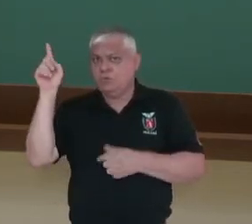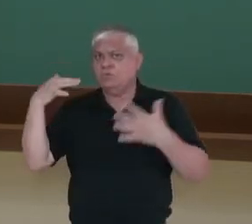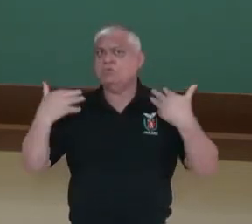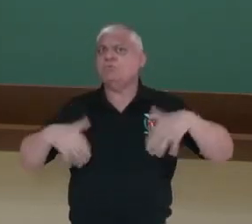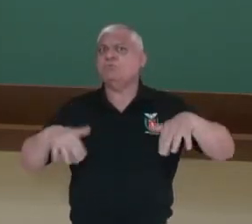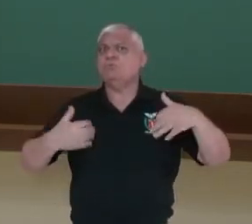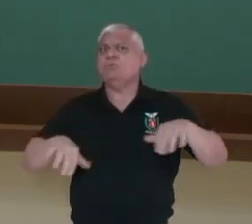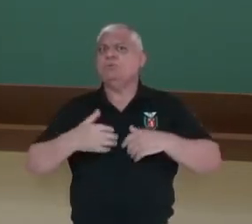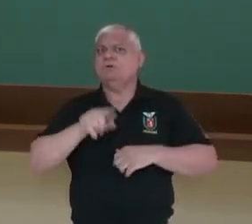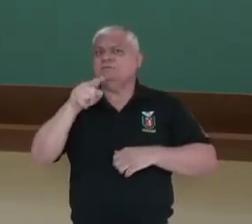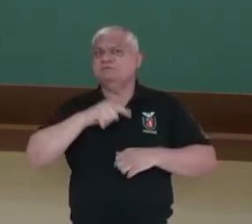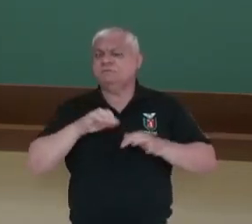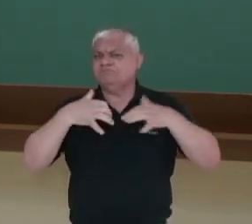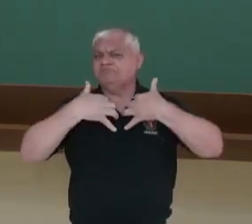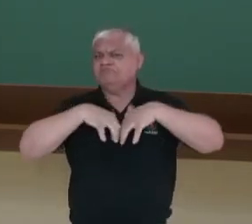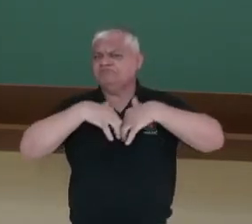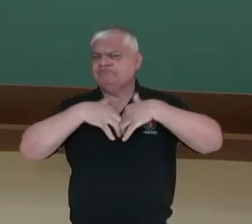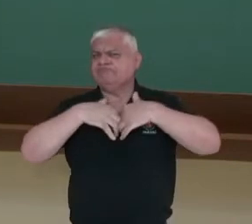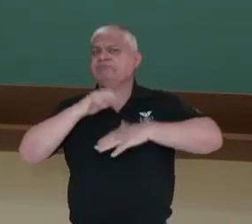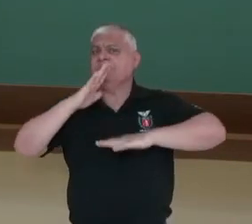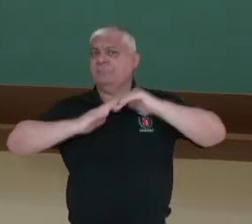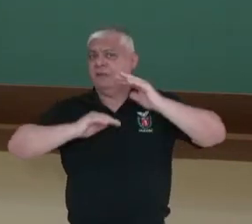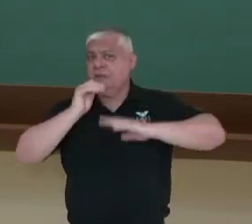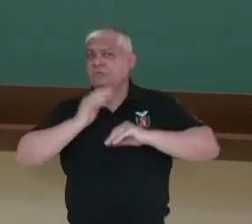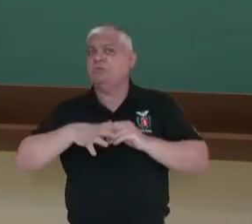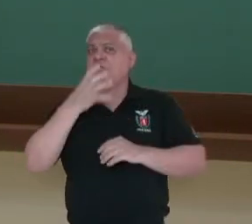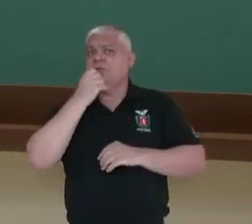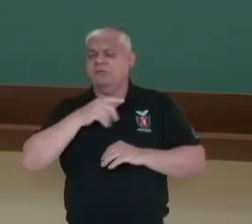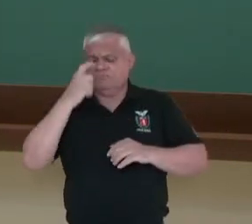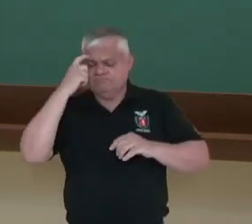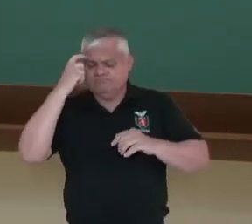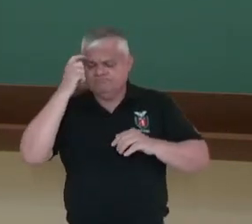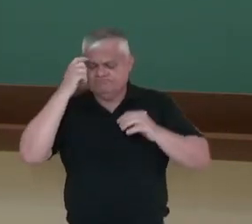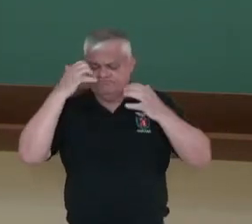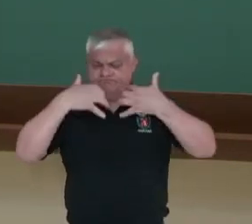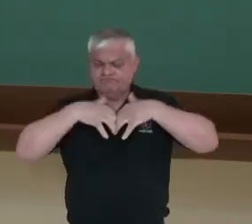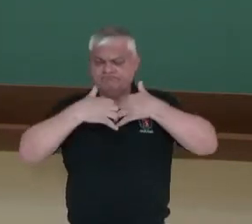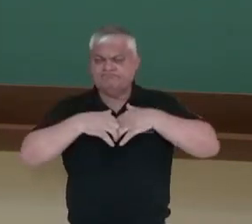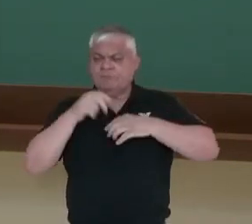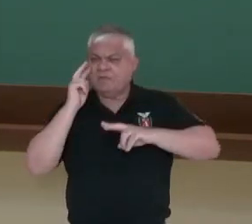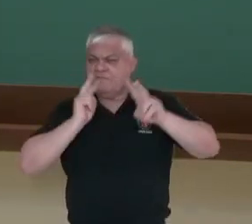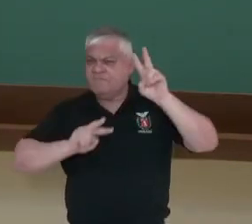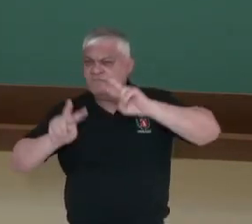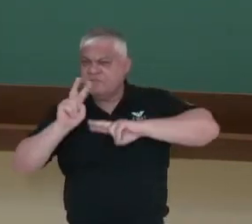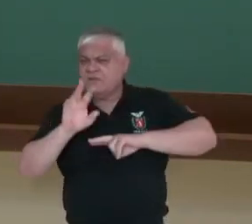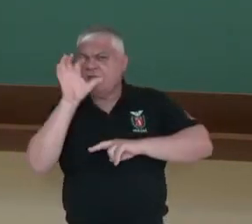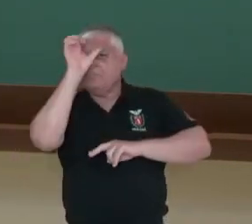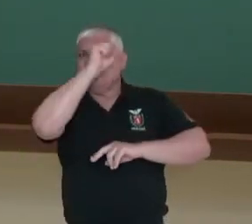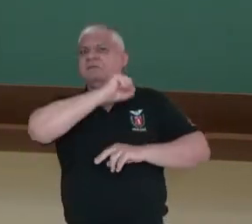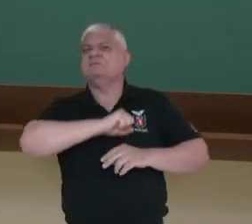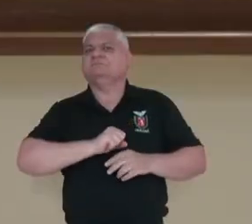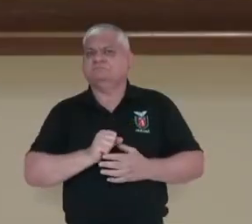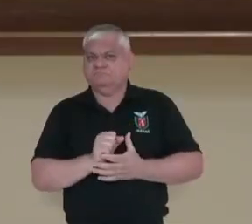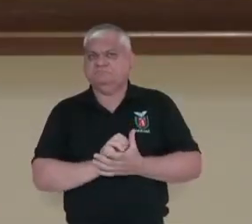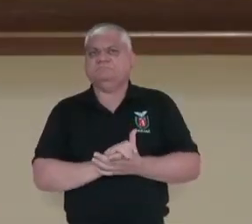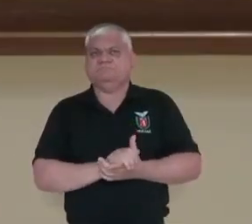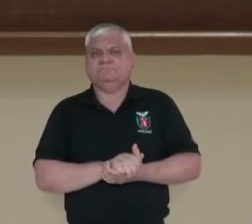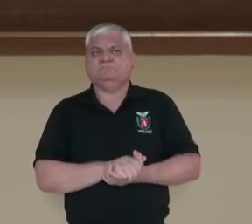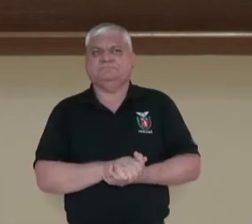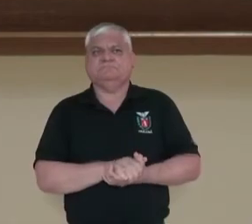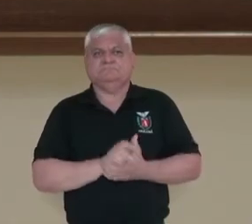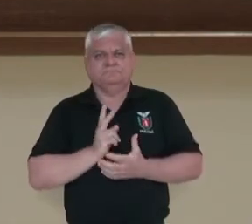prático. Isso é bacana da sociologia, né? A gente consegue visualizar muito claramente o que a gente aprende. Bacana?